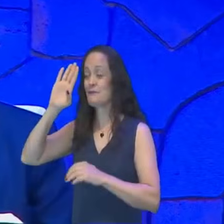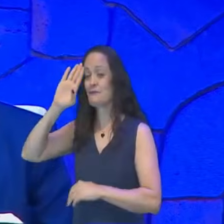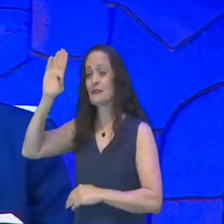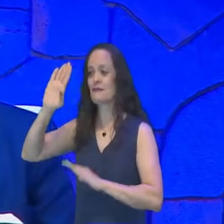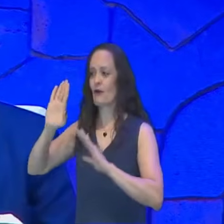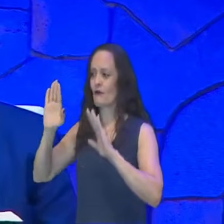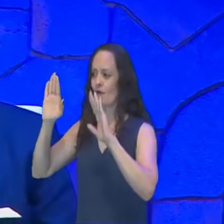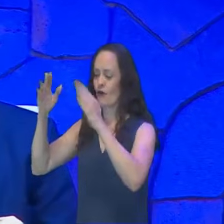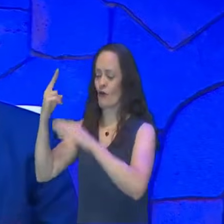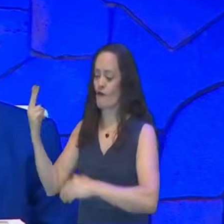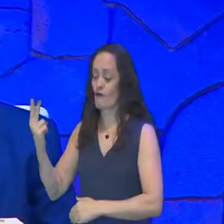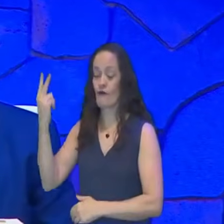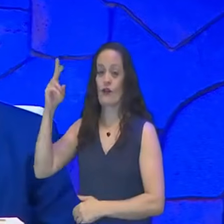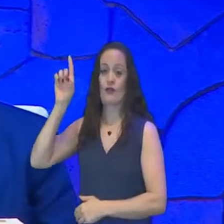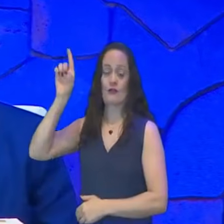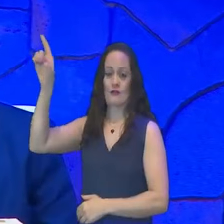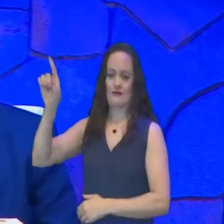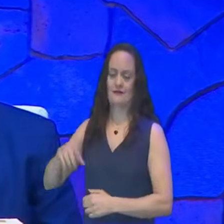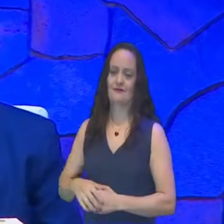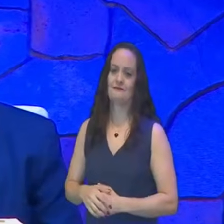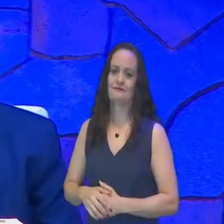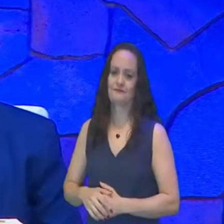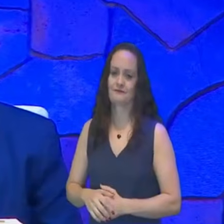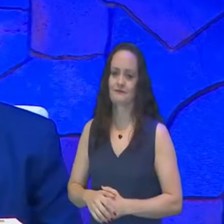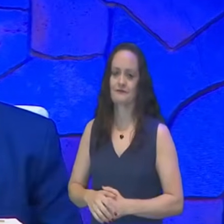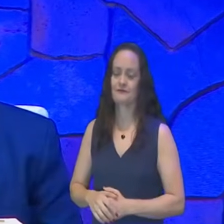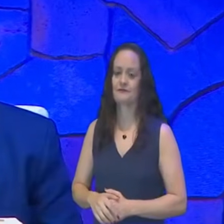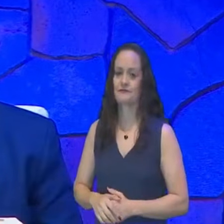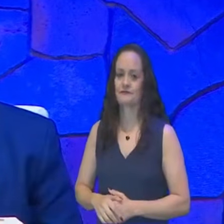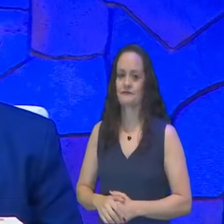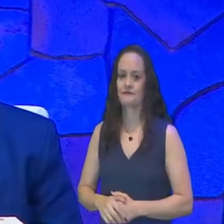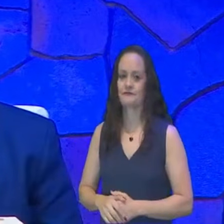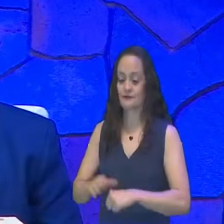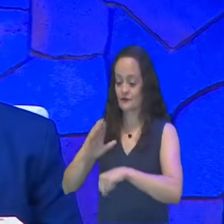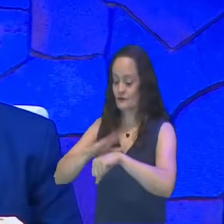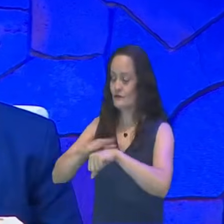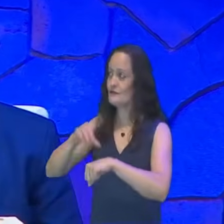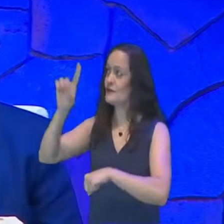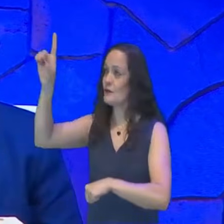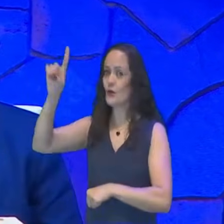Porque aquilo que nós amamos molda quem nos tornamos.